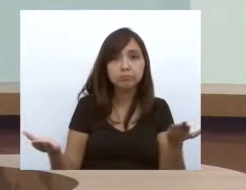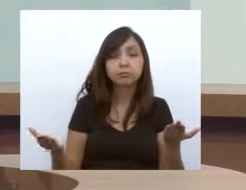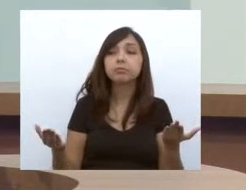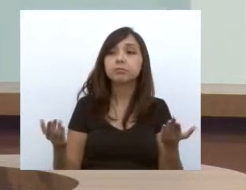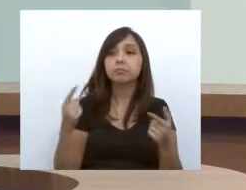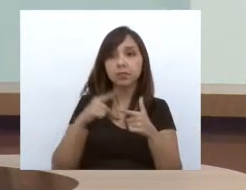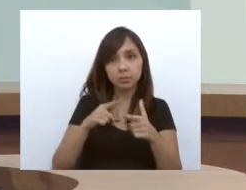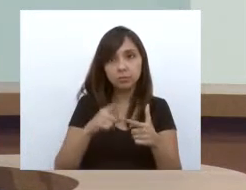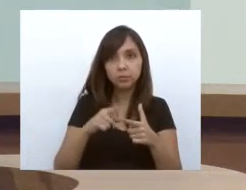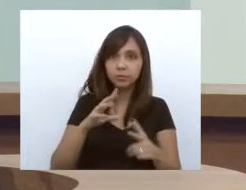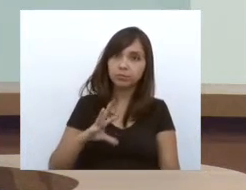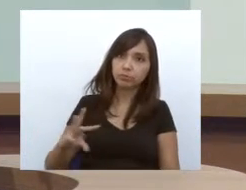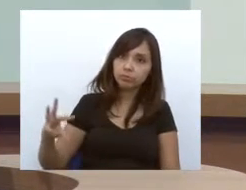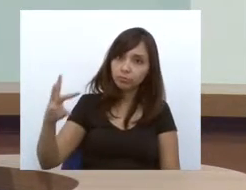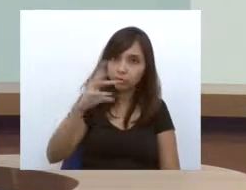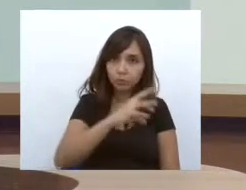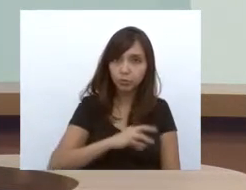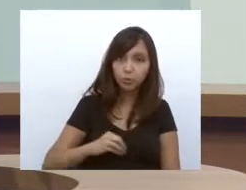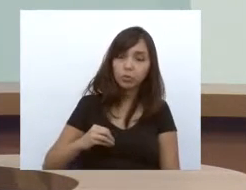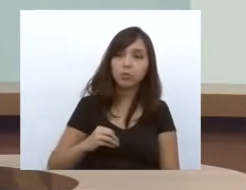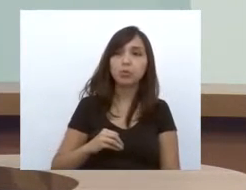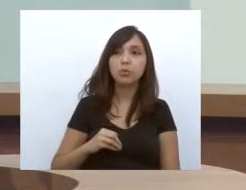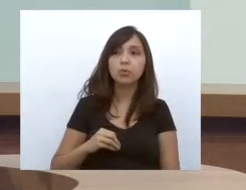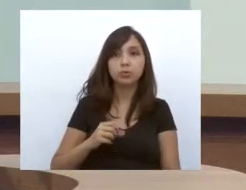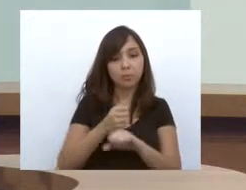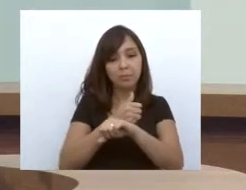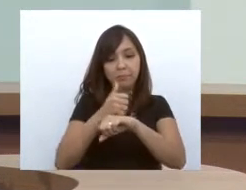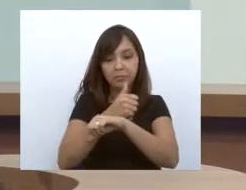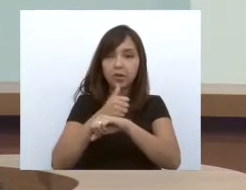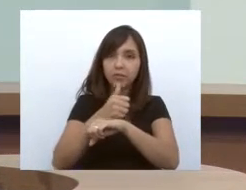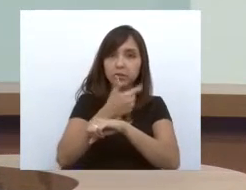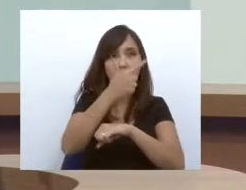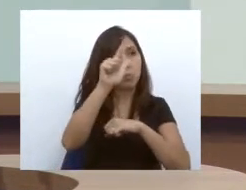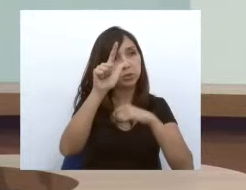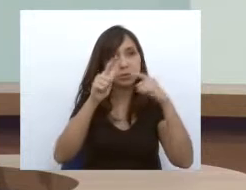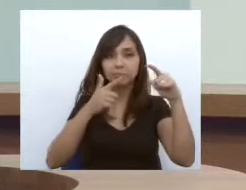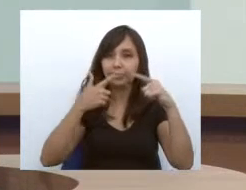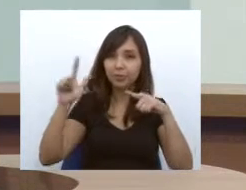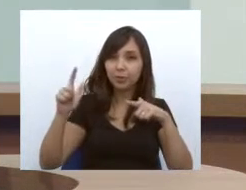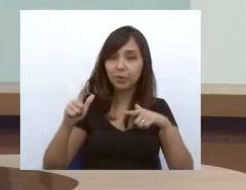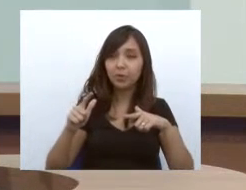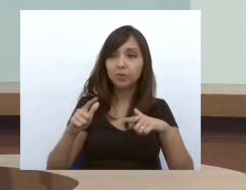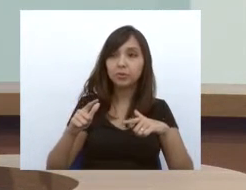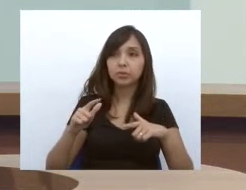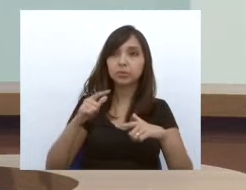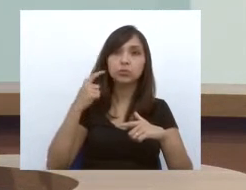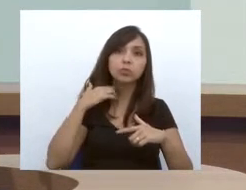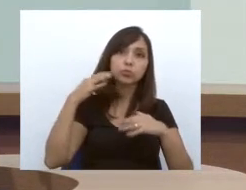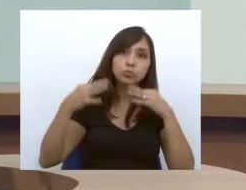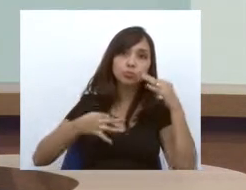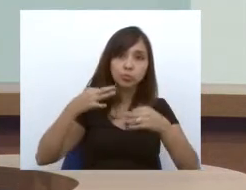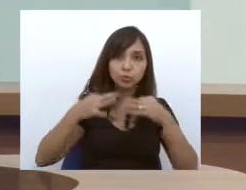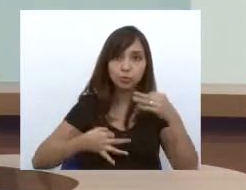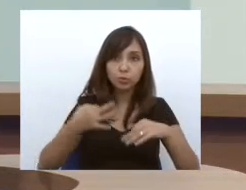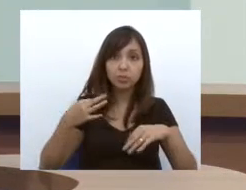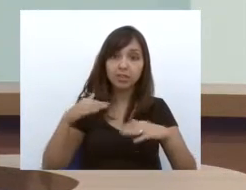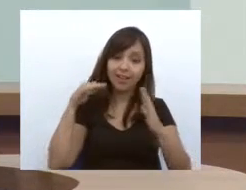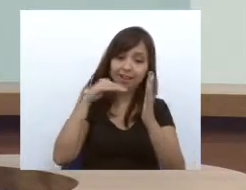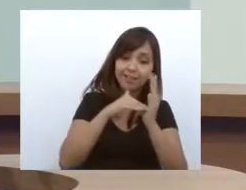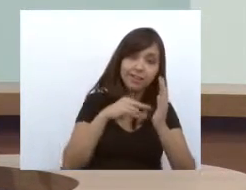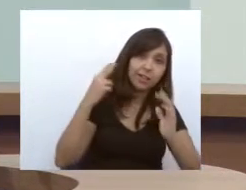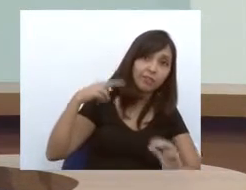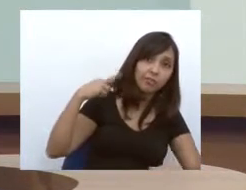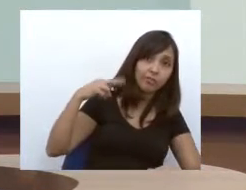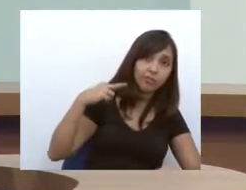porque todas as demais profissões, do juiz ao vereador, que não